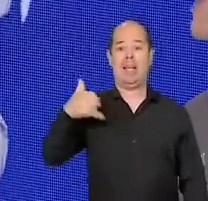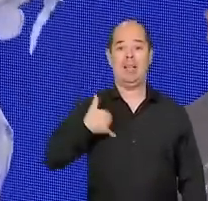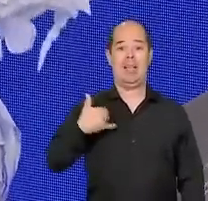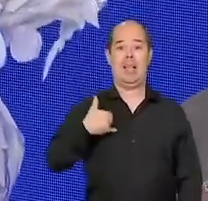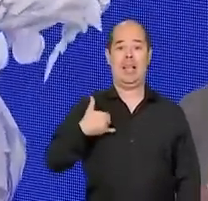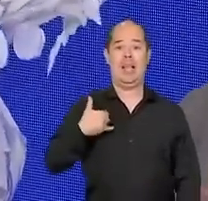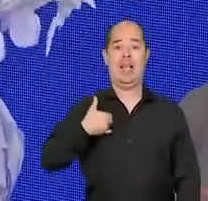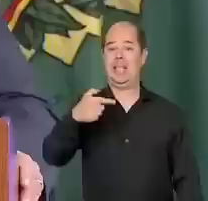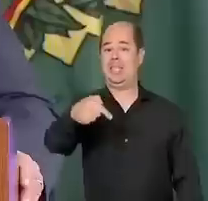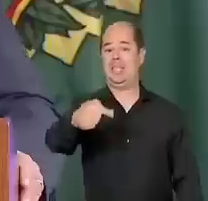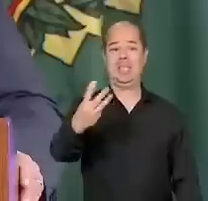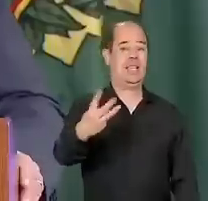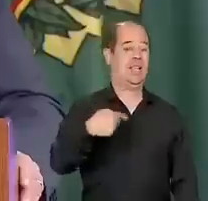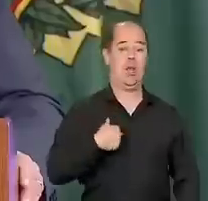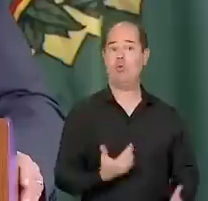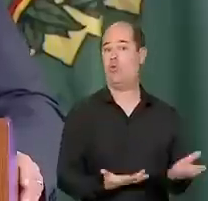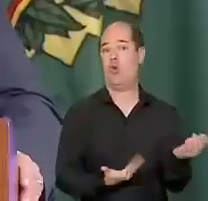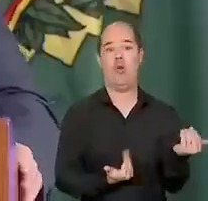jovem.